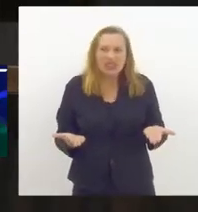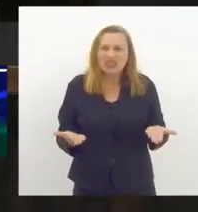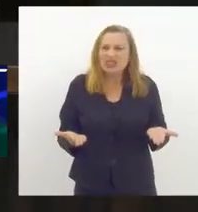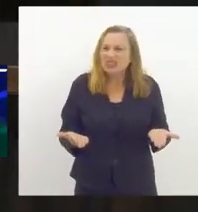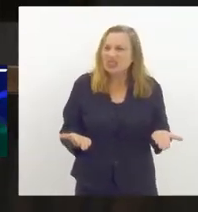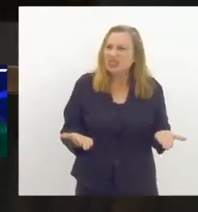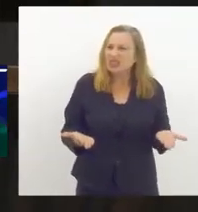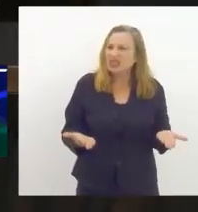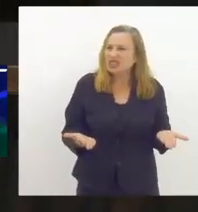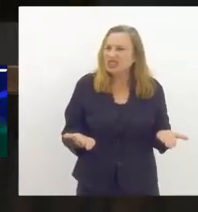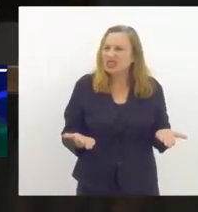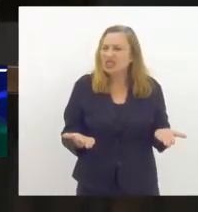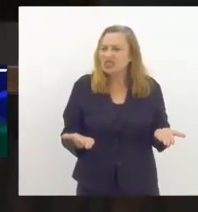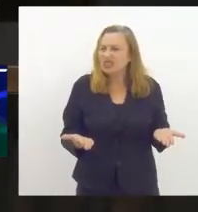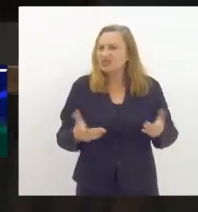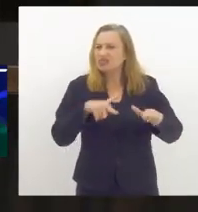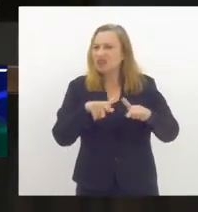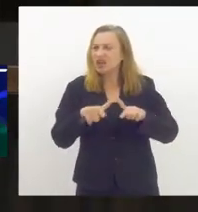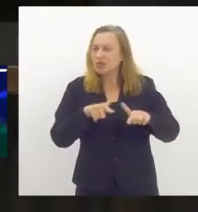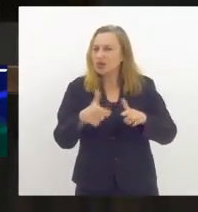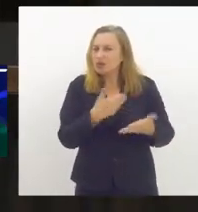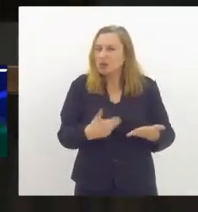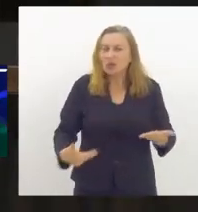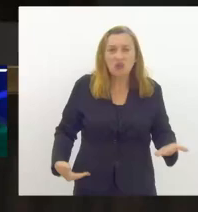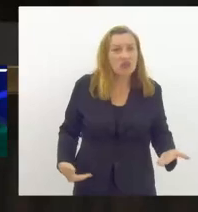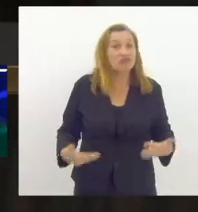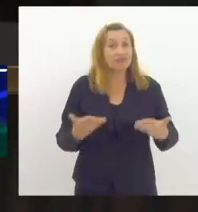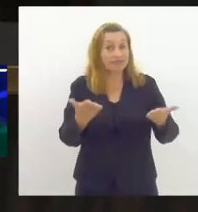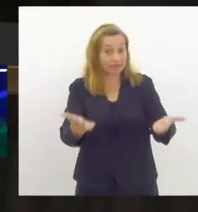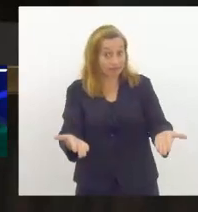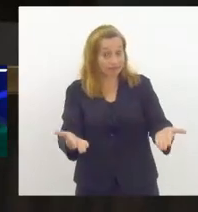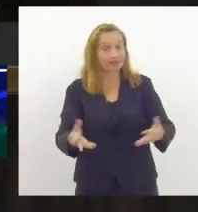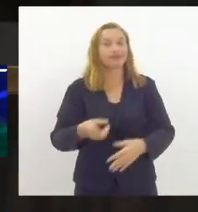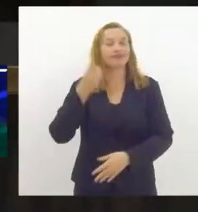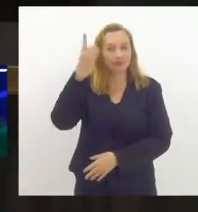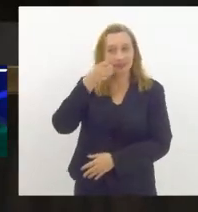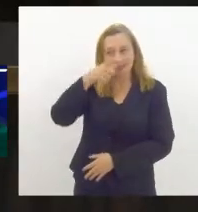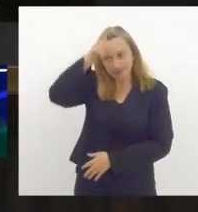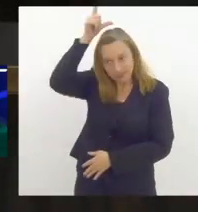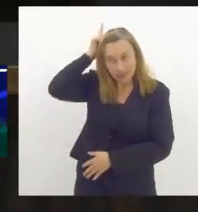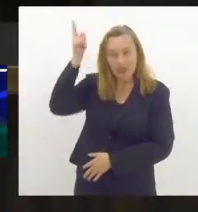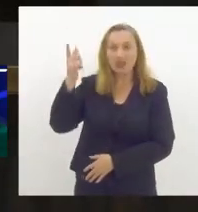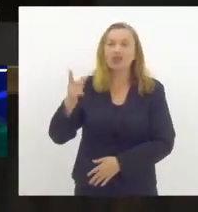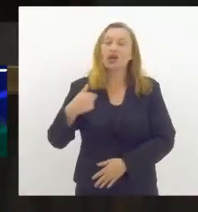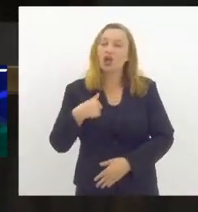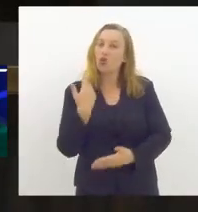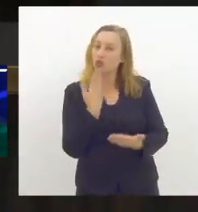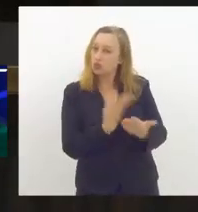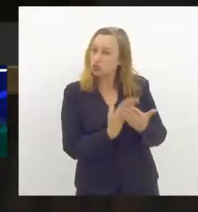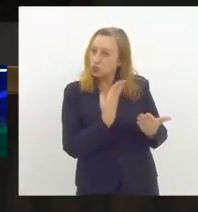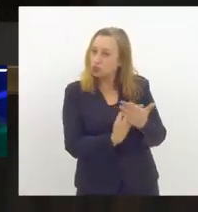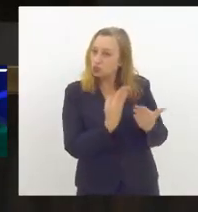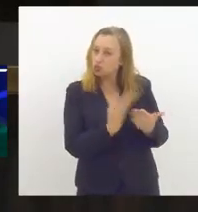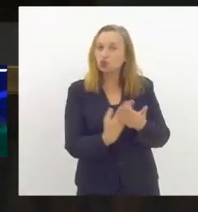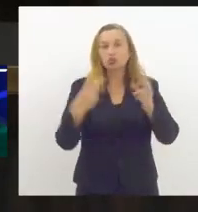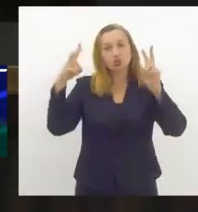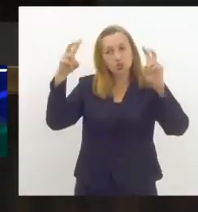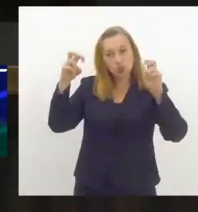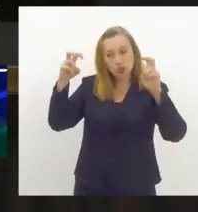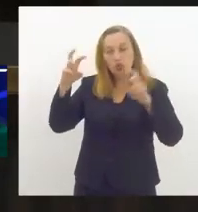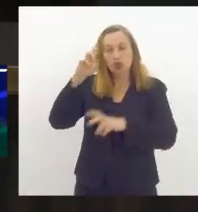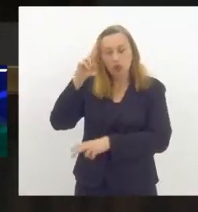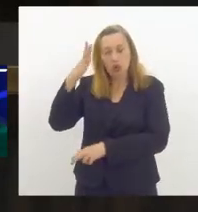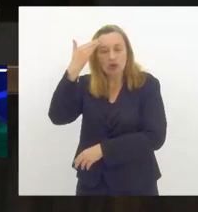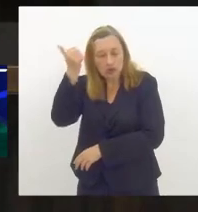descalabro do governo que aí está por su então Deputado dos Paulo eu venho estudando esse tema